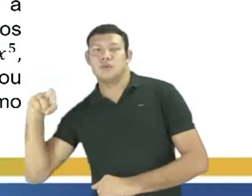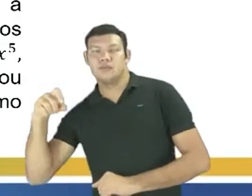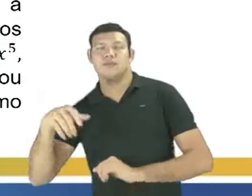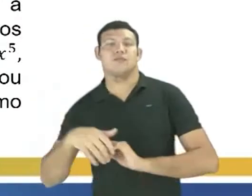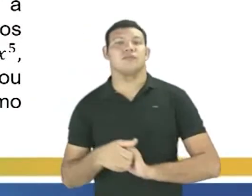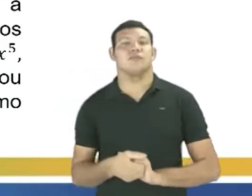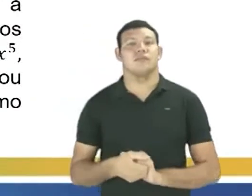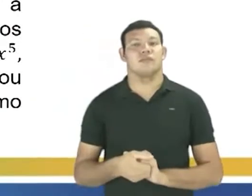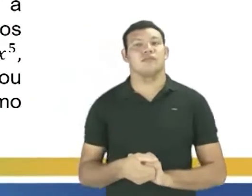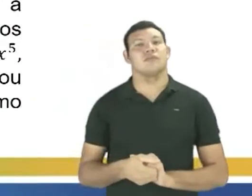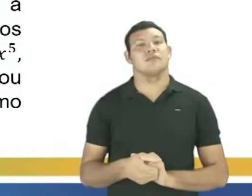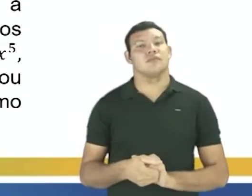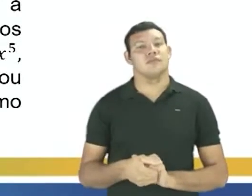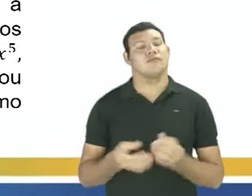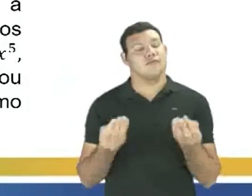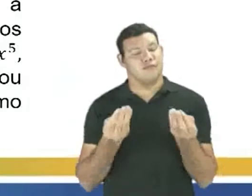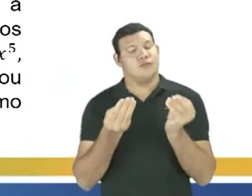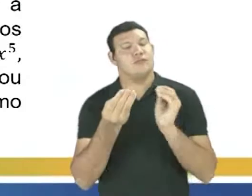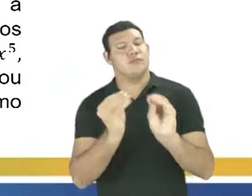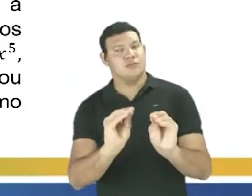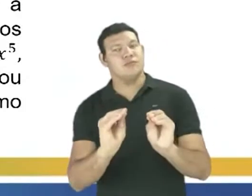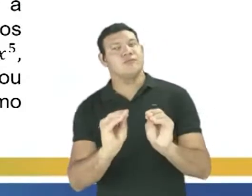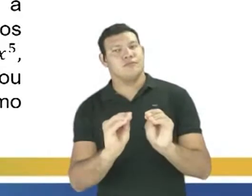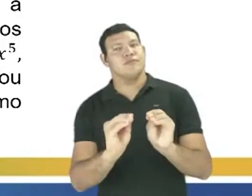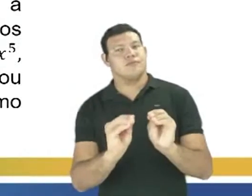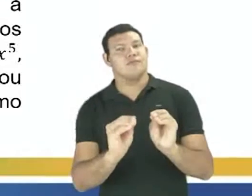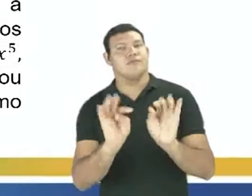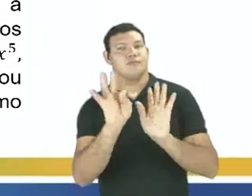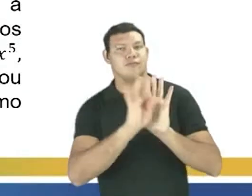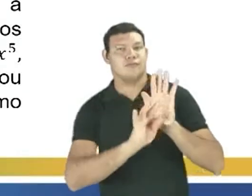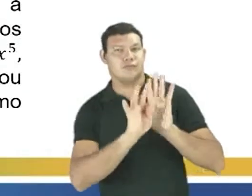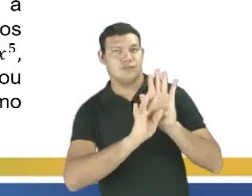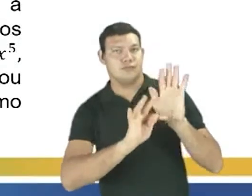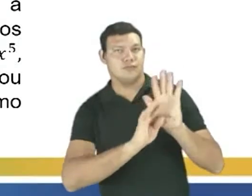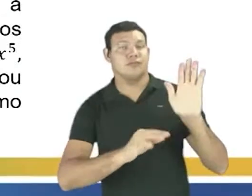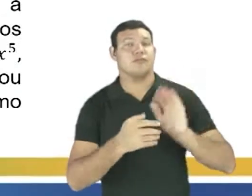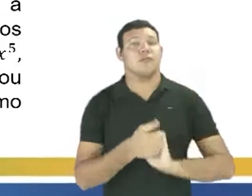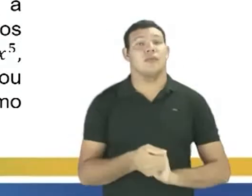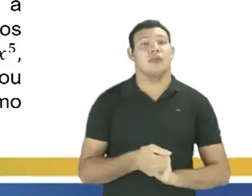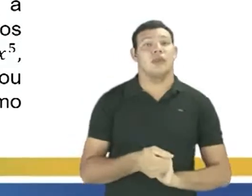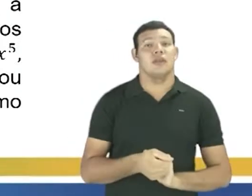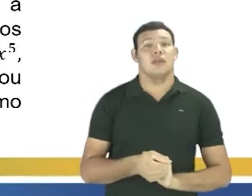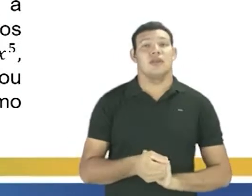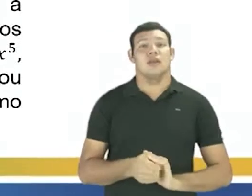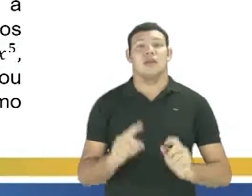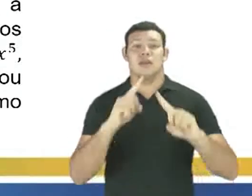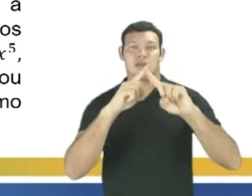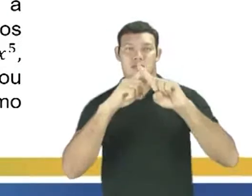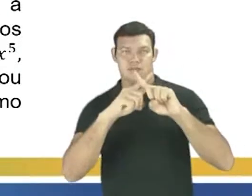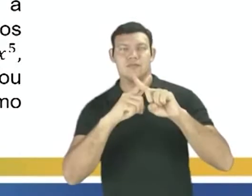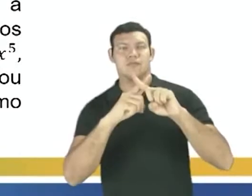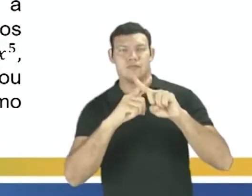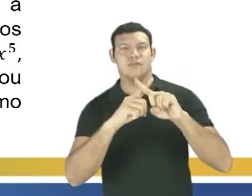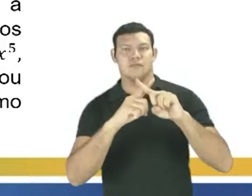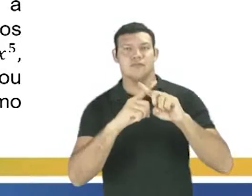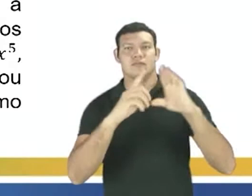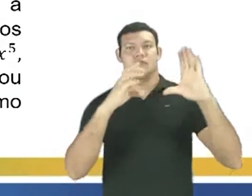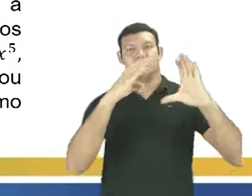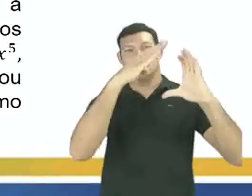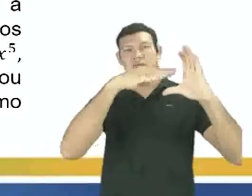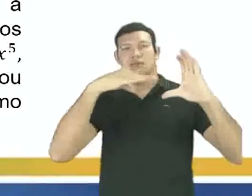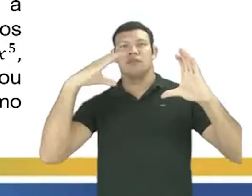monômio, que compõe, né, essa expressão. E o nosso x nessa p de x, ou nessa